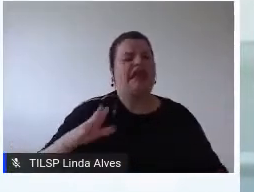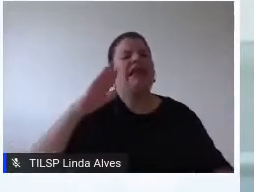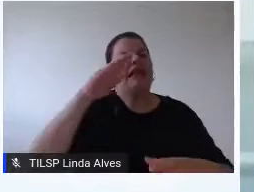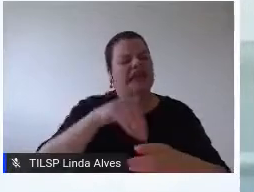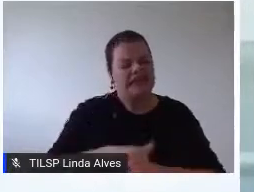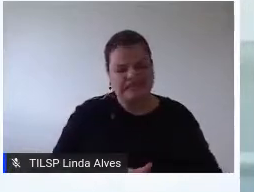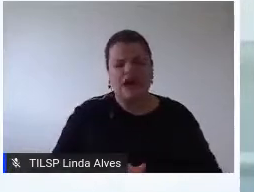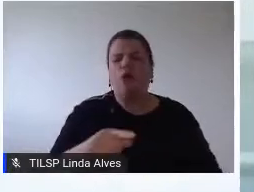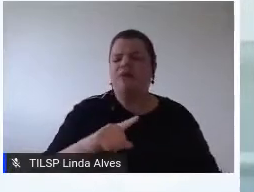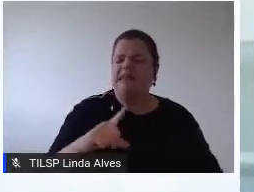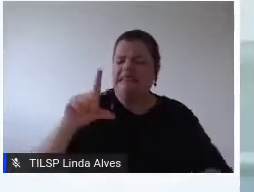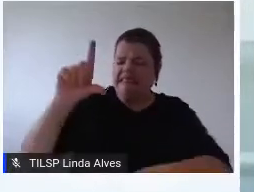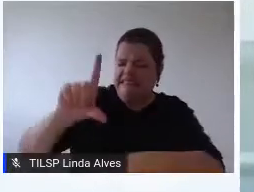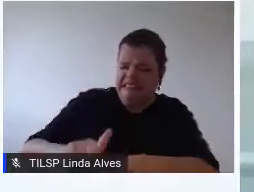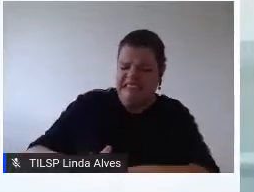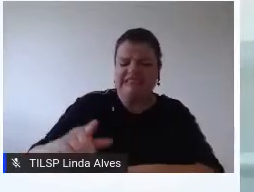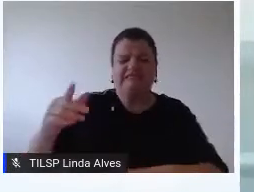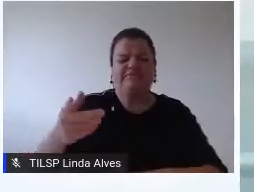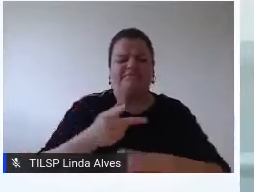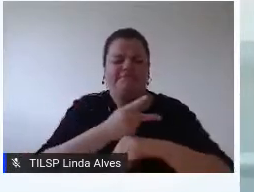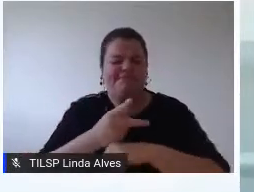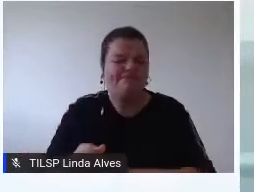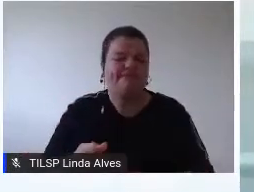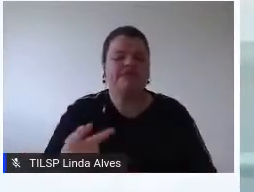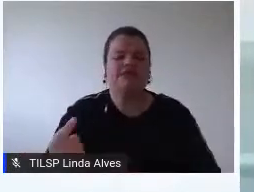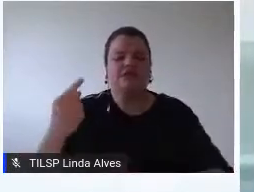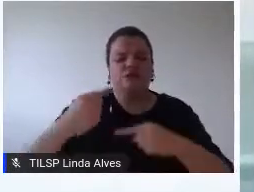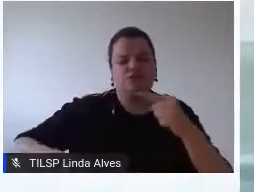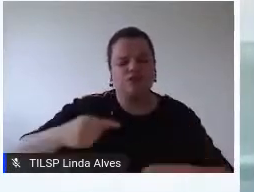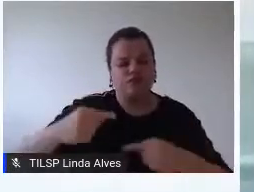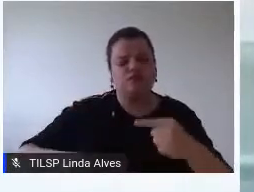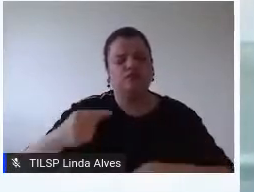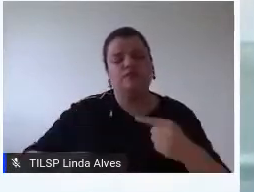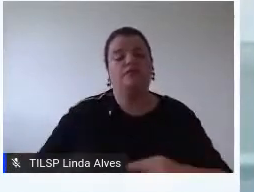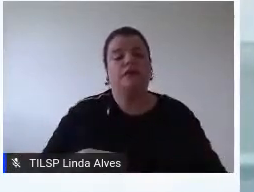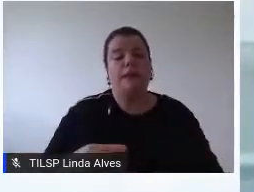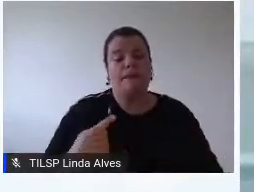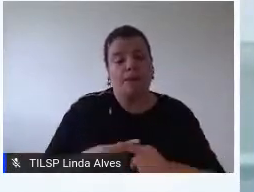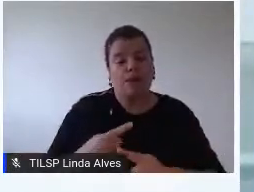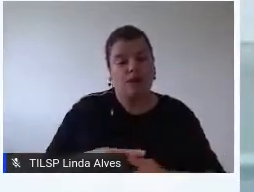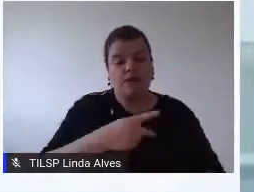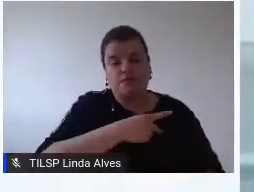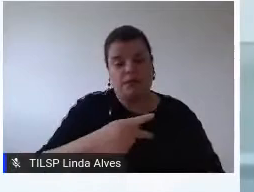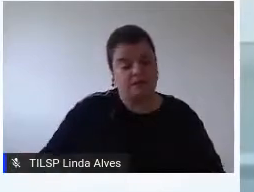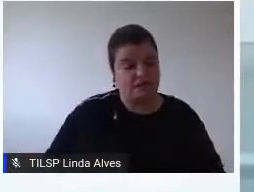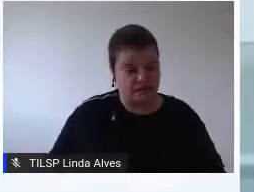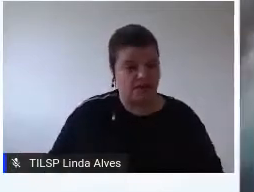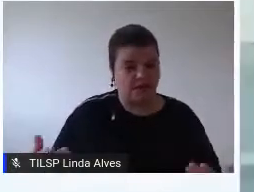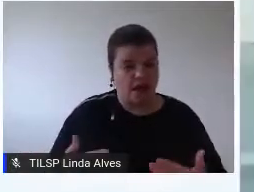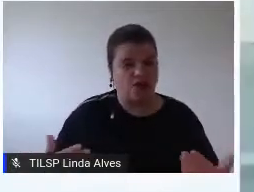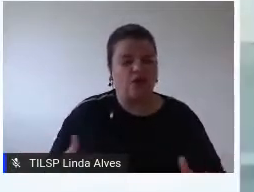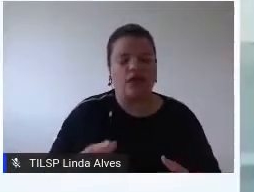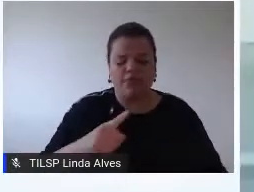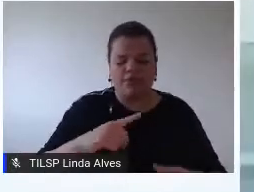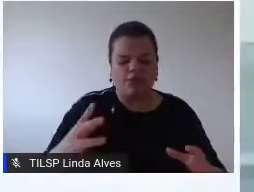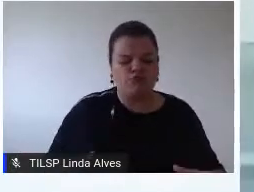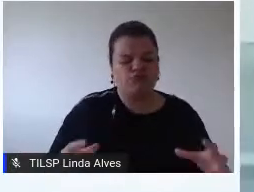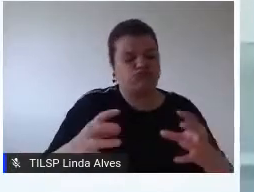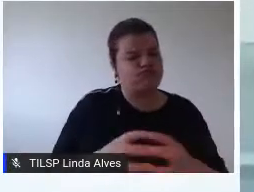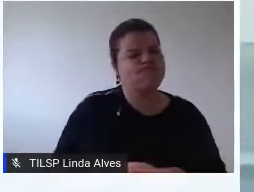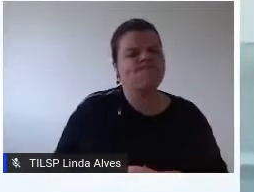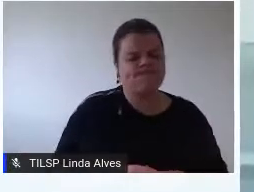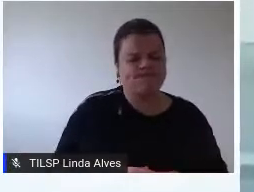procuradas, os líderes serão Sim. procurados, porque em torno desse debate da presidência da Câmara tem um conjunto